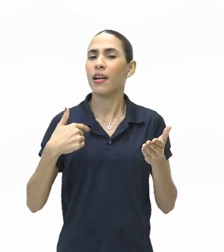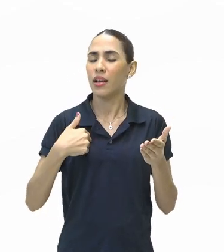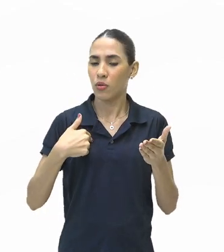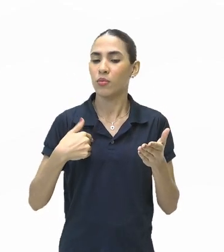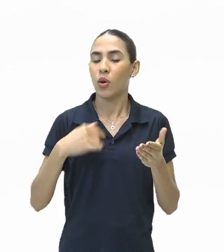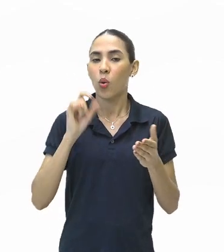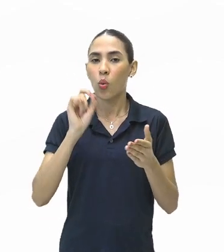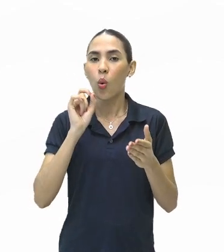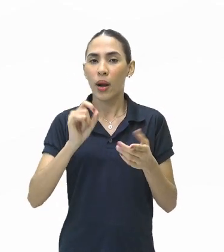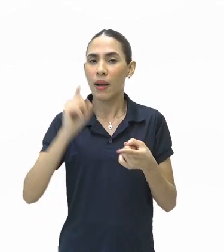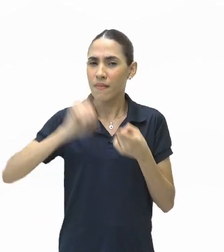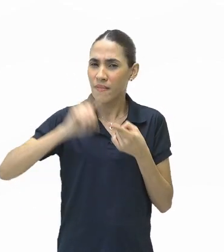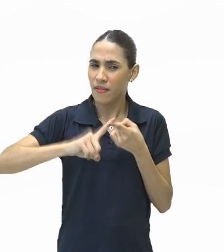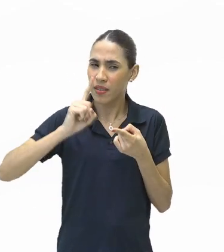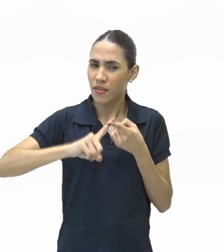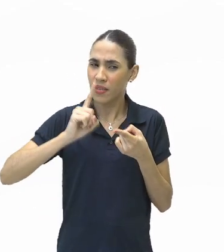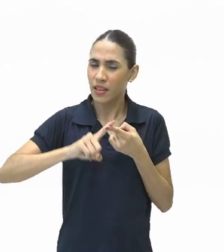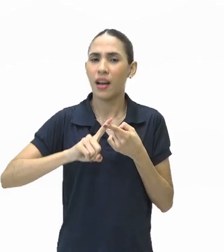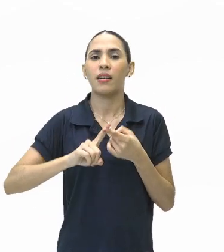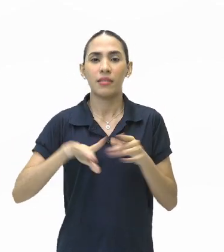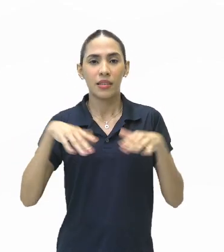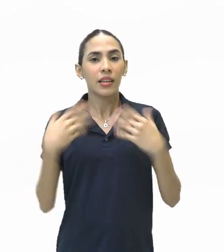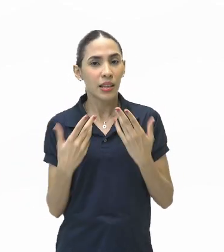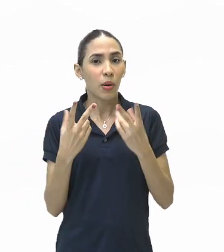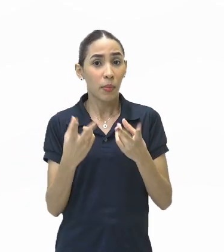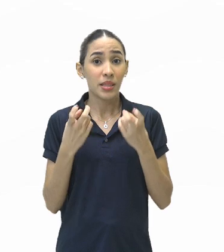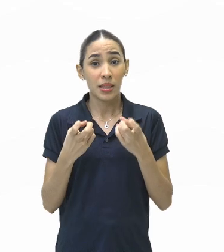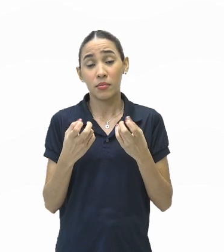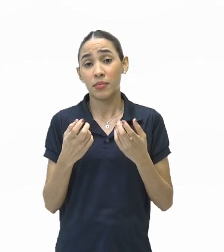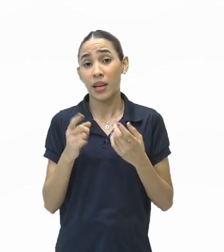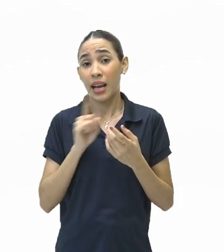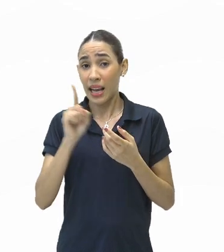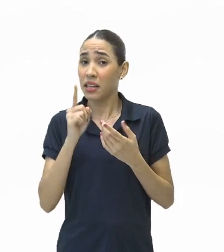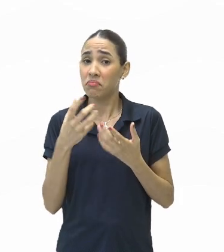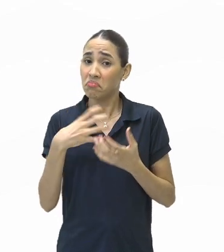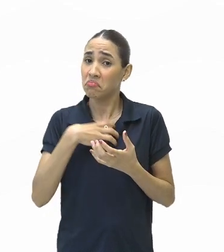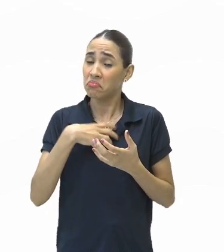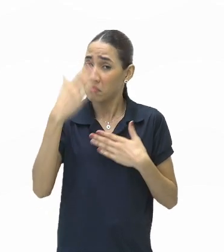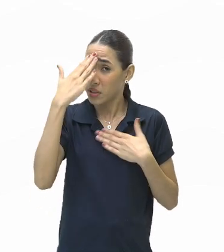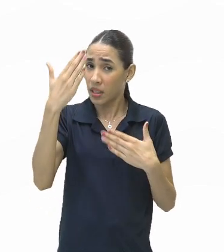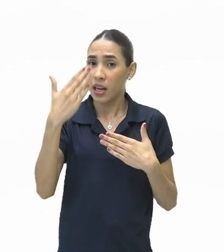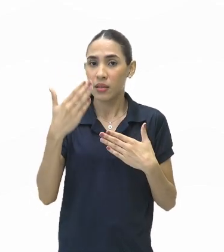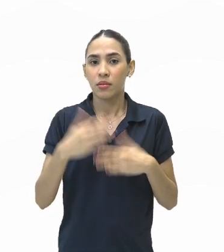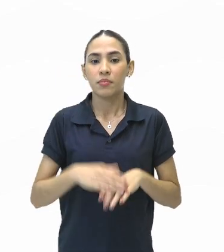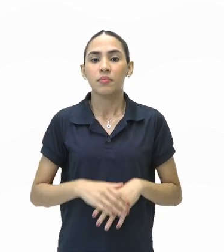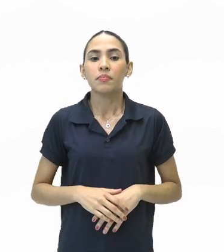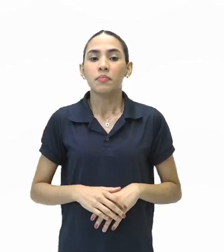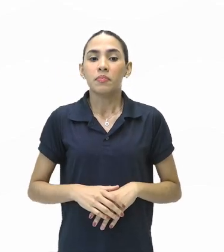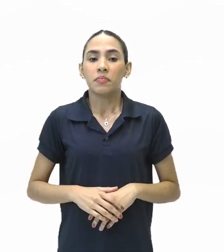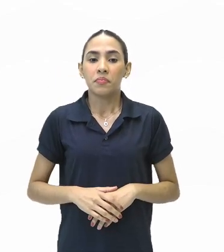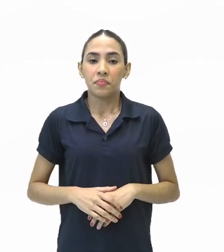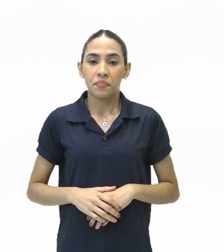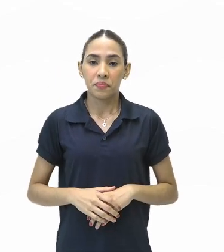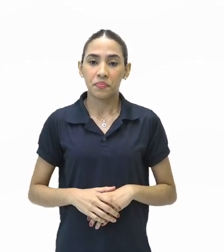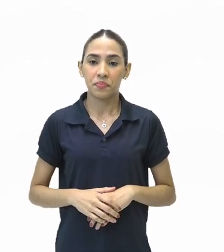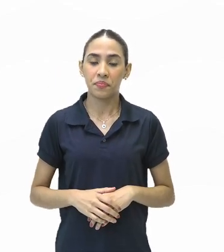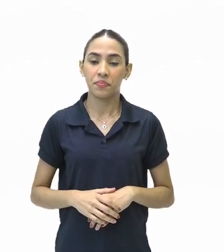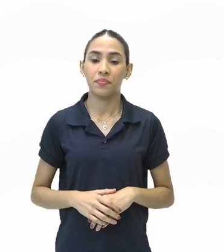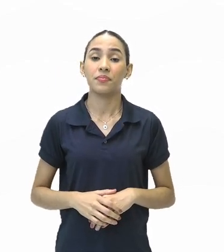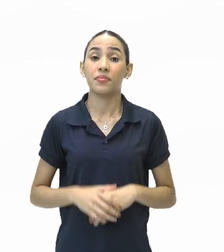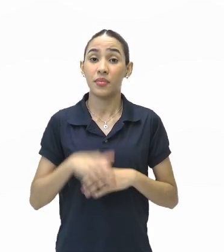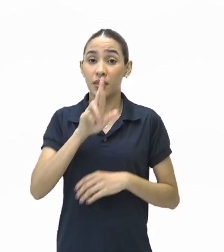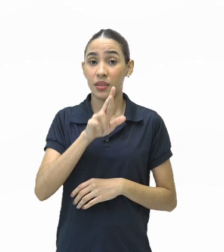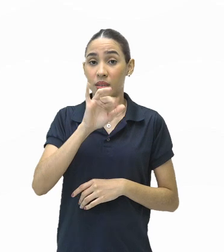me vingar. Então, vejo que ele foi ali grato, né, por aquele ato de misericórdia de Joca, certo? E